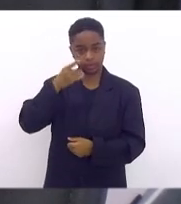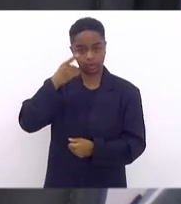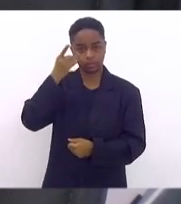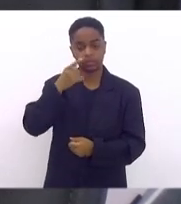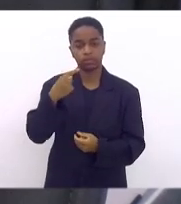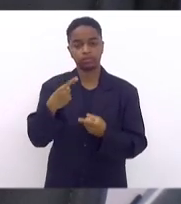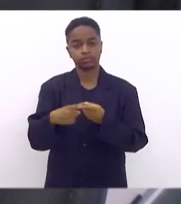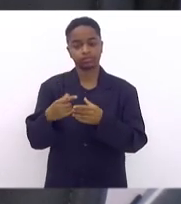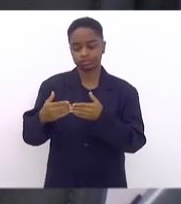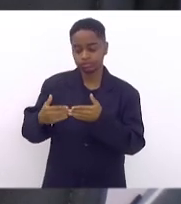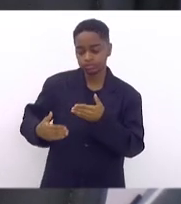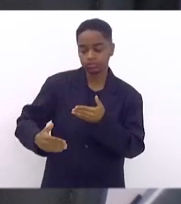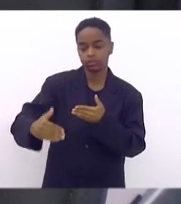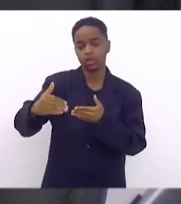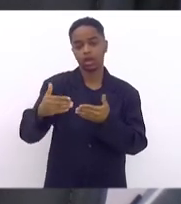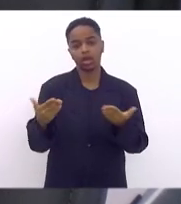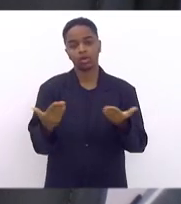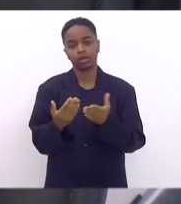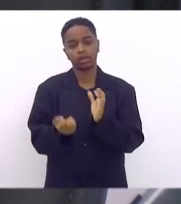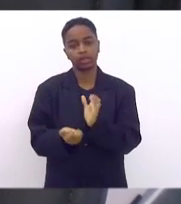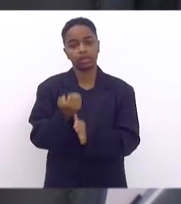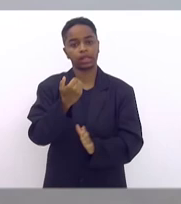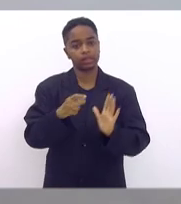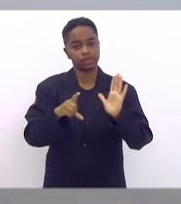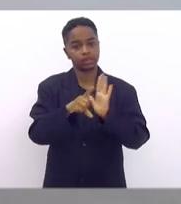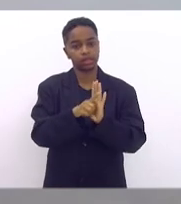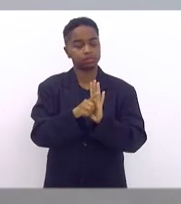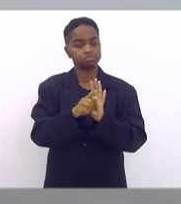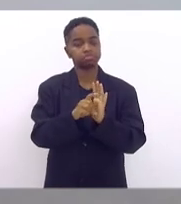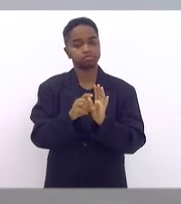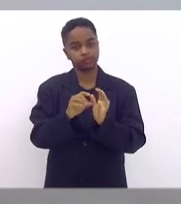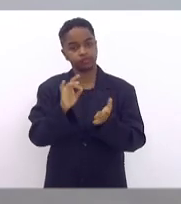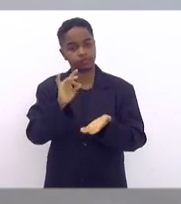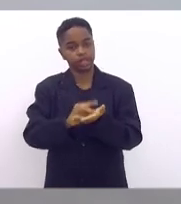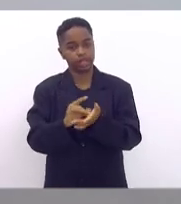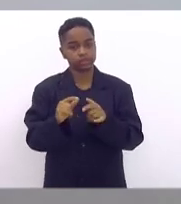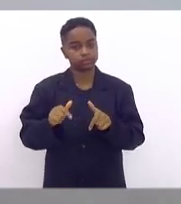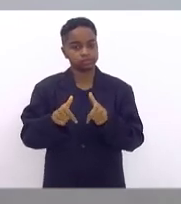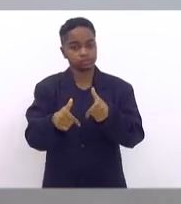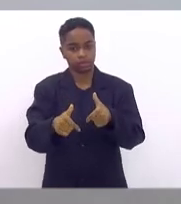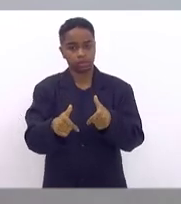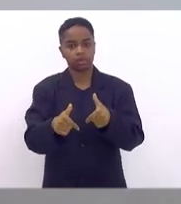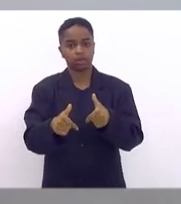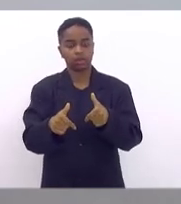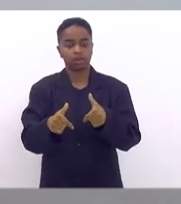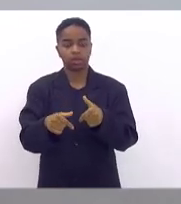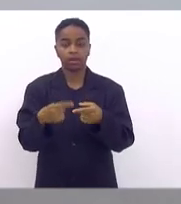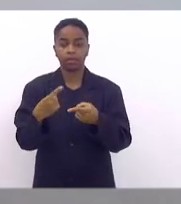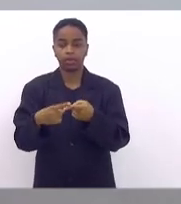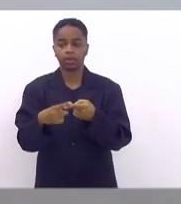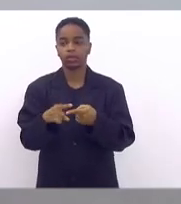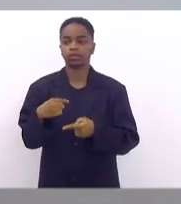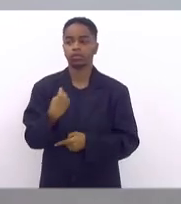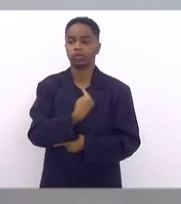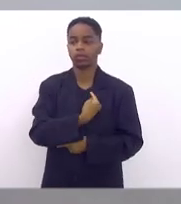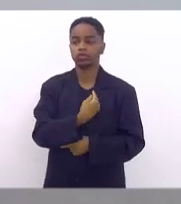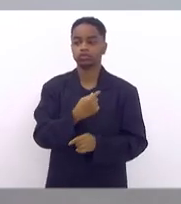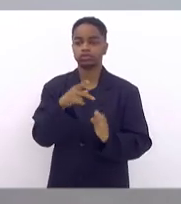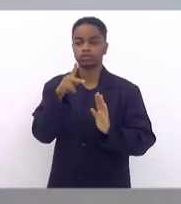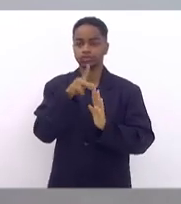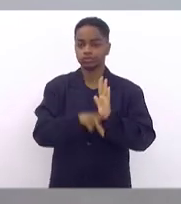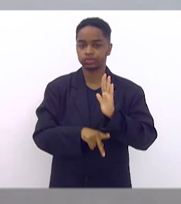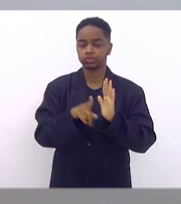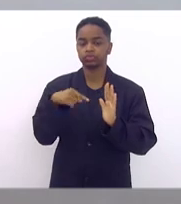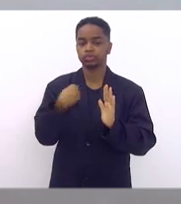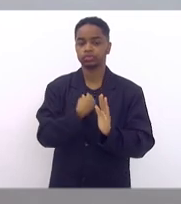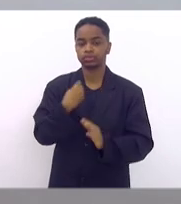partir daí, elaborarem leis efetivas, políticas públicas efetivas. Nós, enquanto projeto, a gente